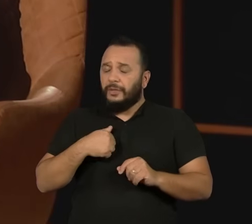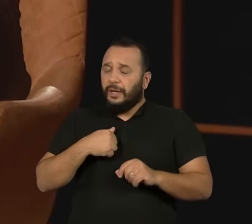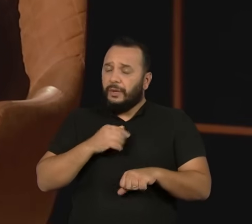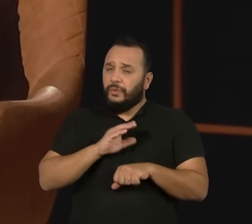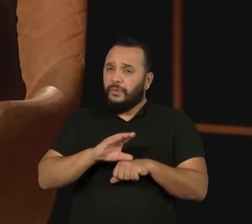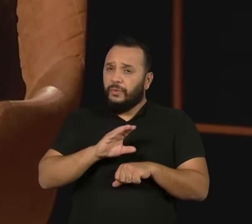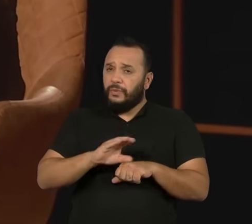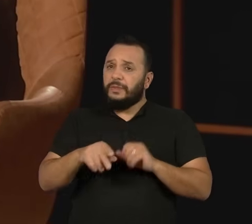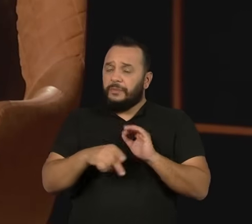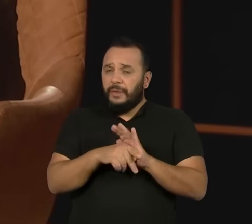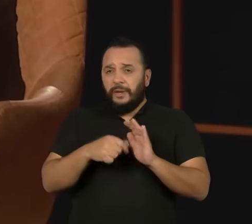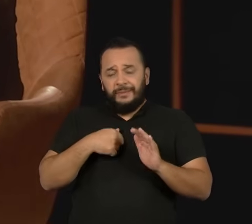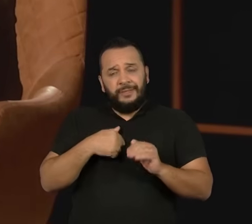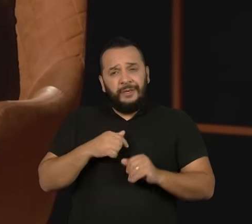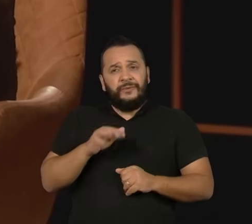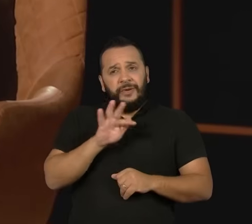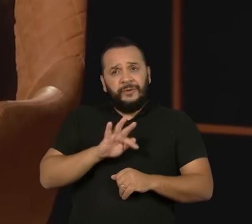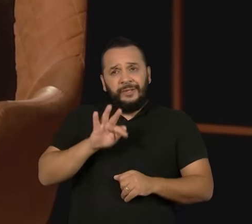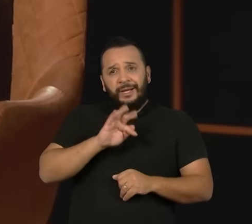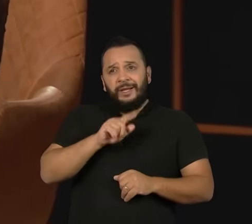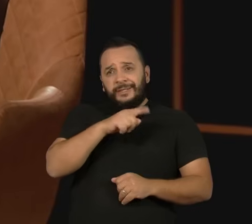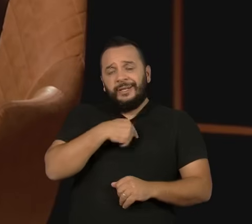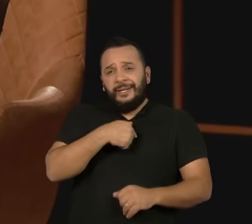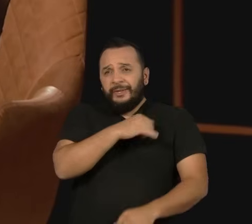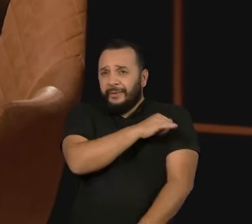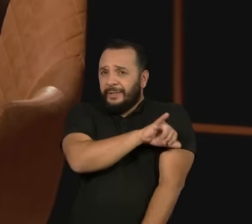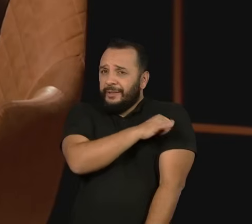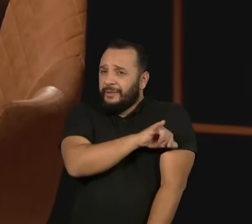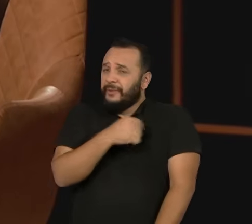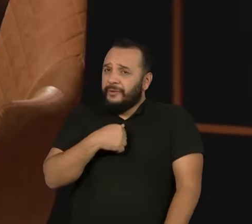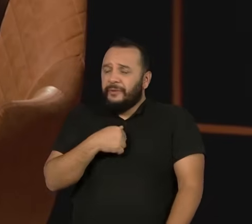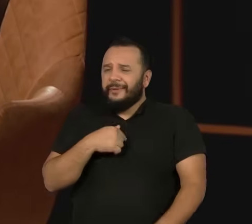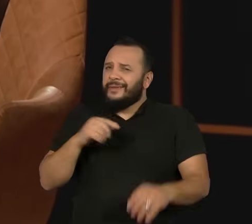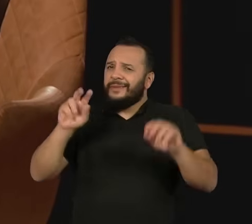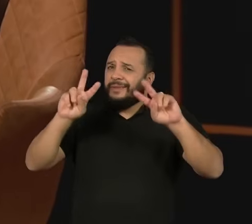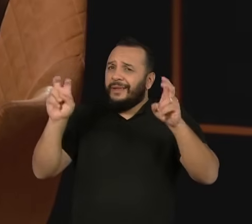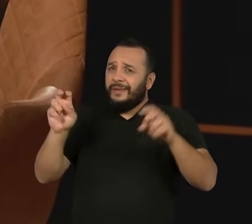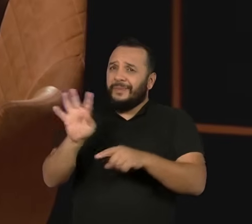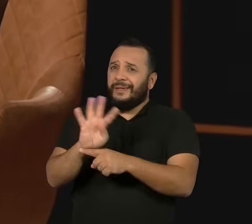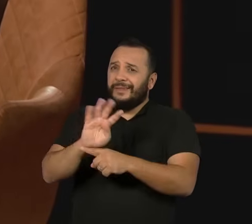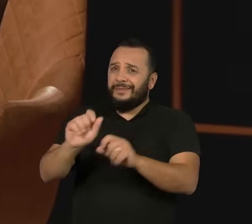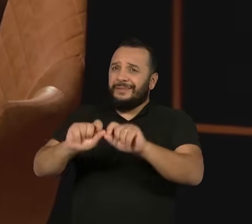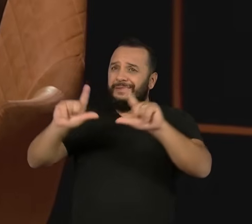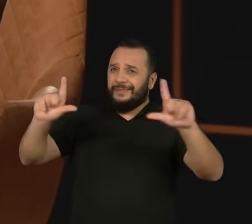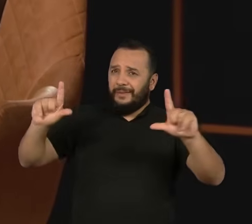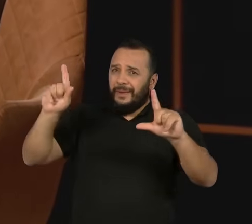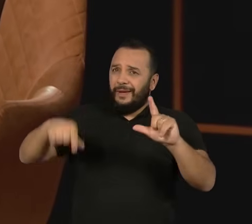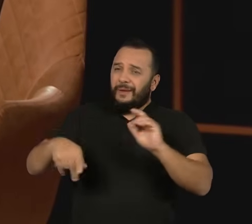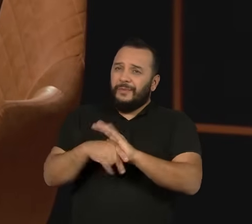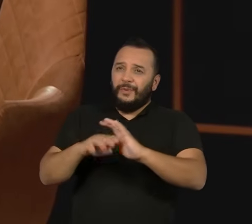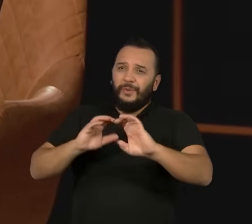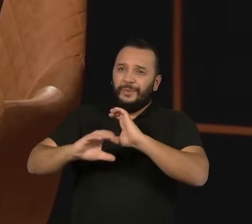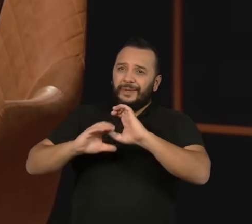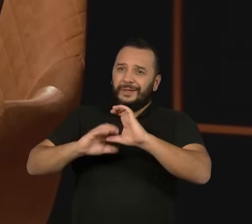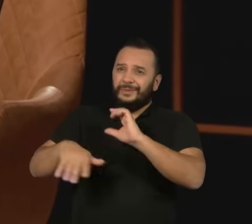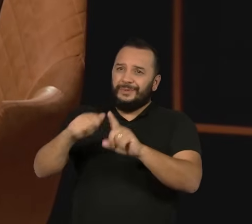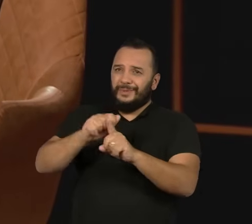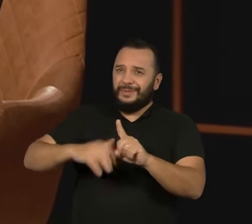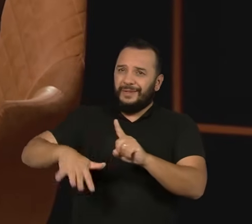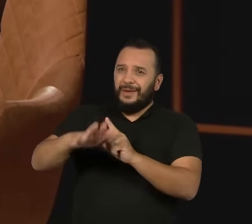Fluminense, na UF, cinema, que é dentro da comunicação social. Eu falei, puxa,